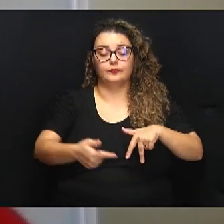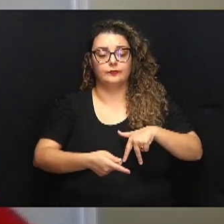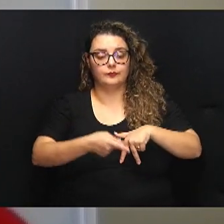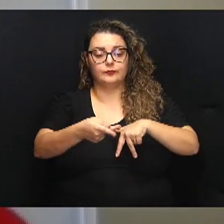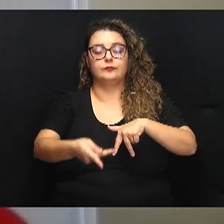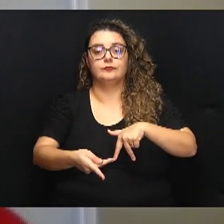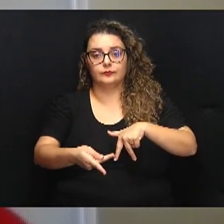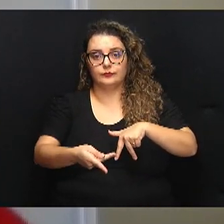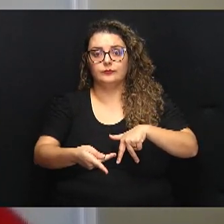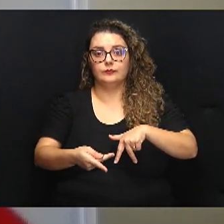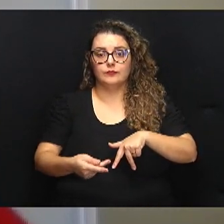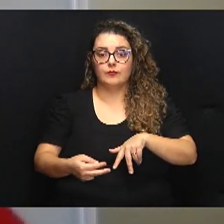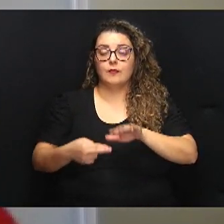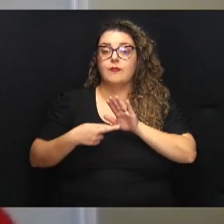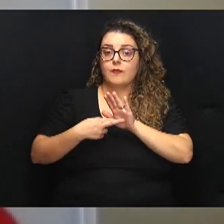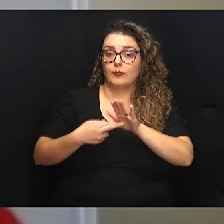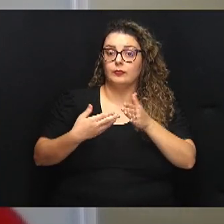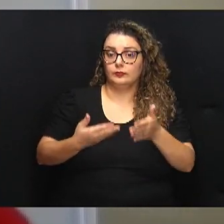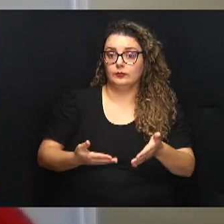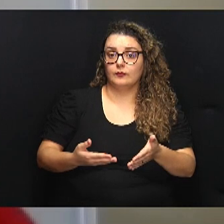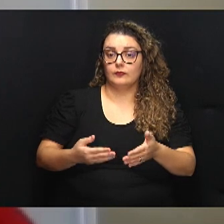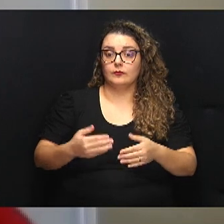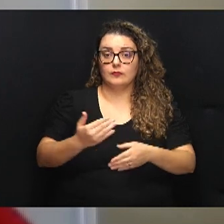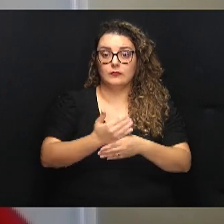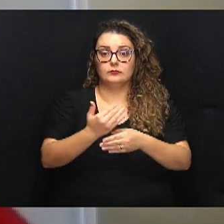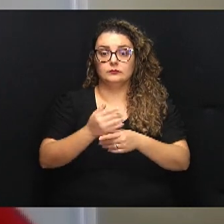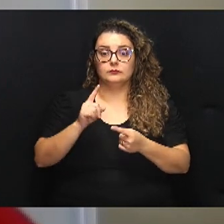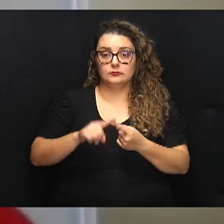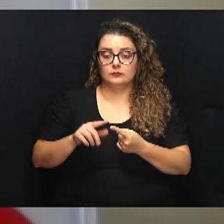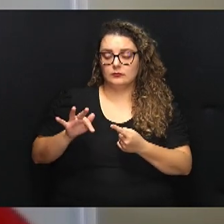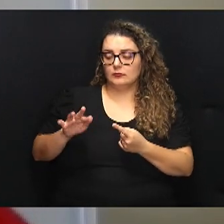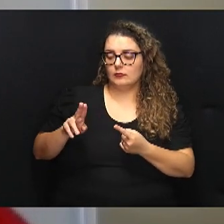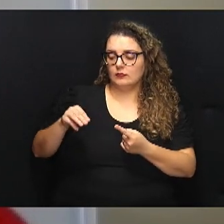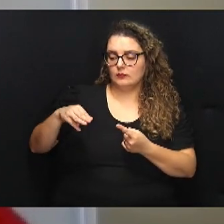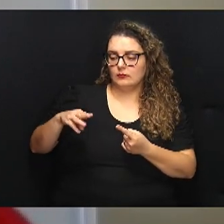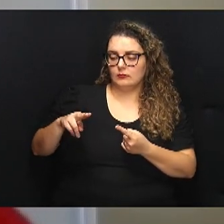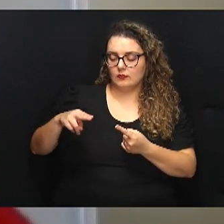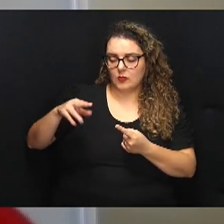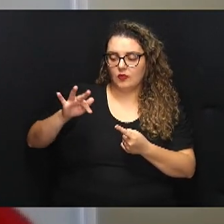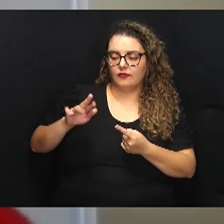a respeito do empreendimento, que são eles: a FUNAI, a respeito da